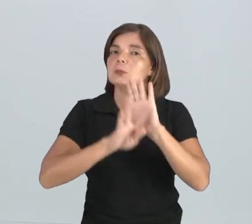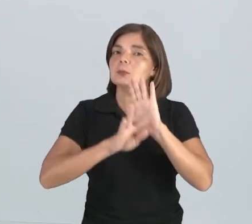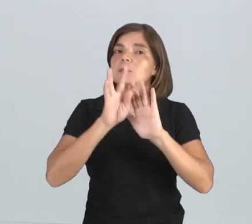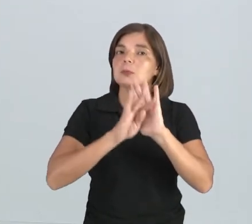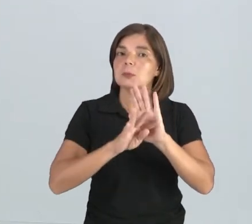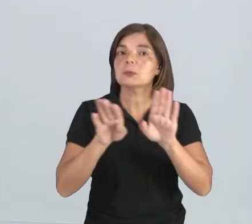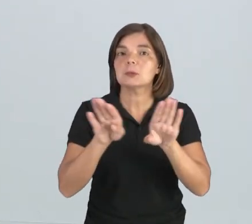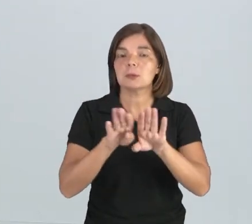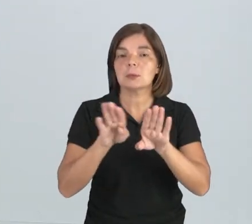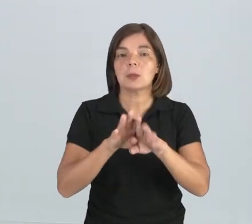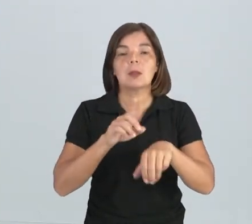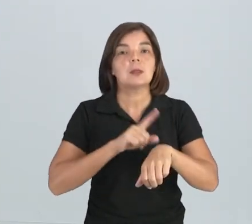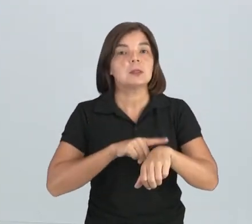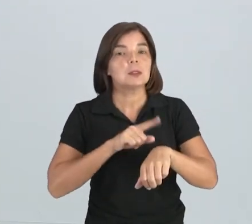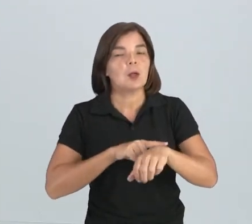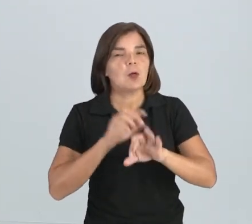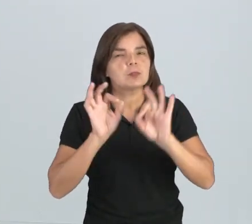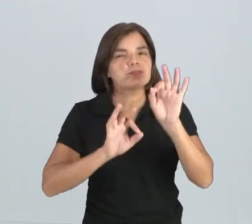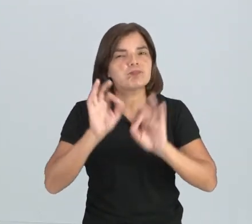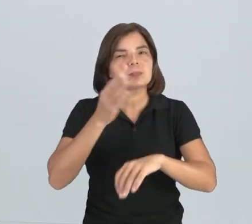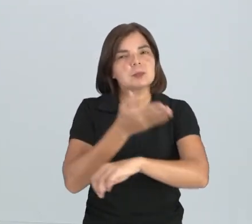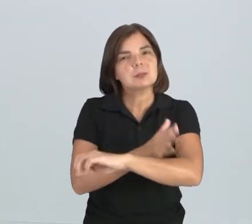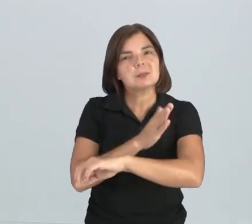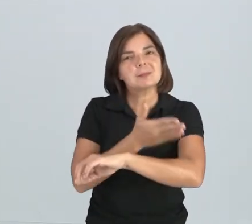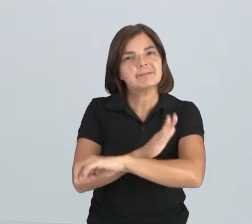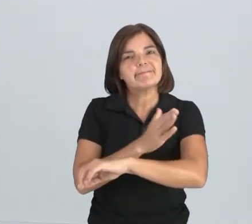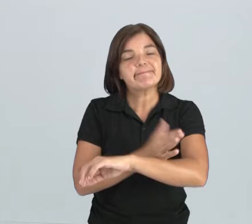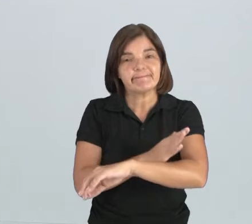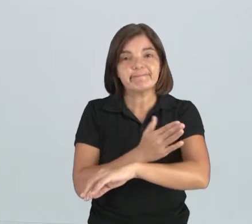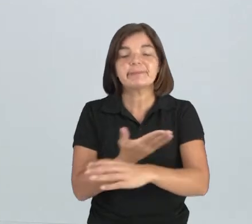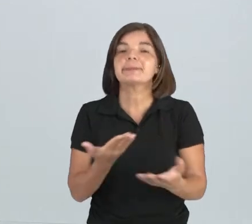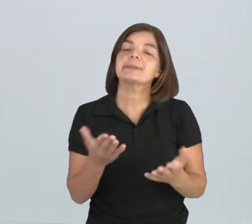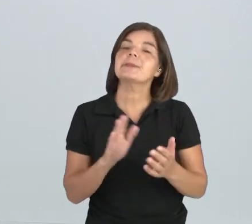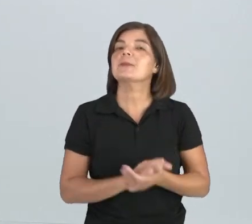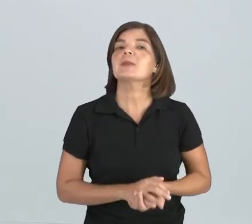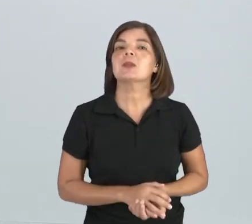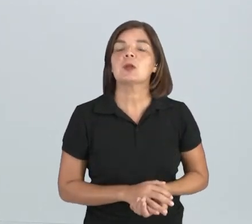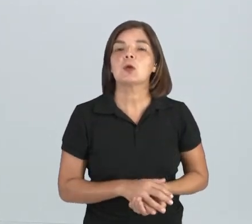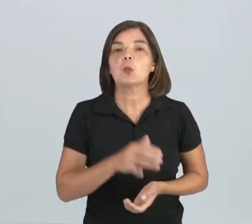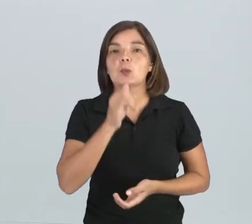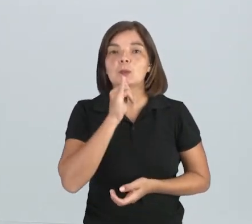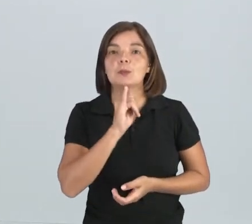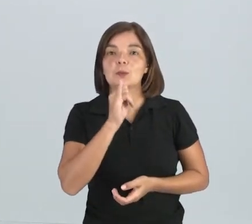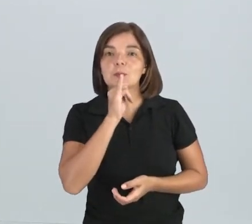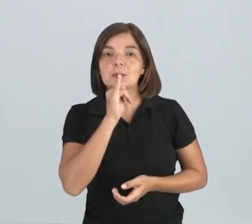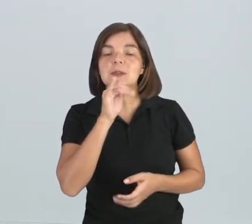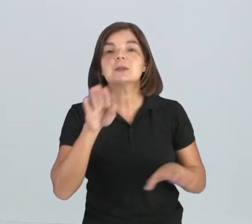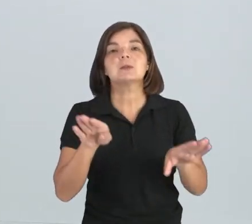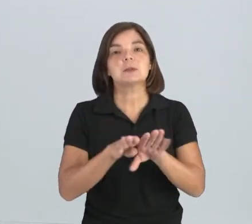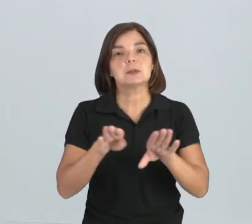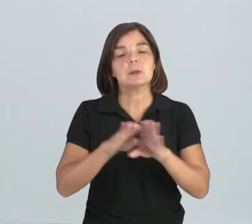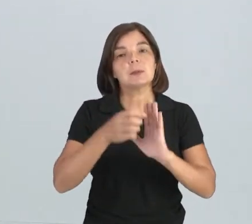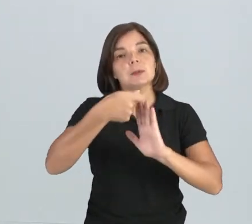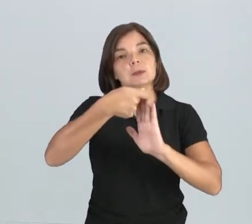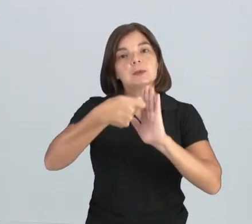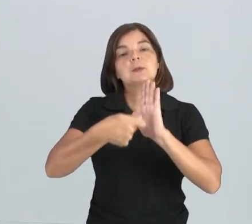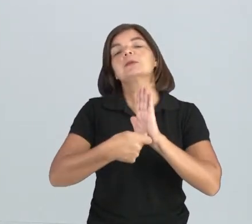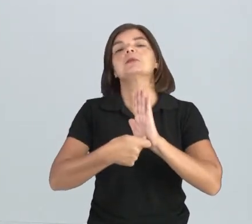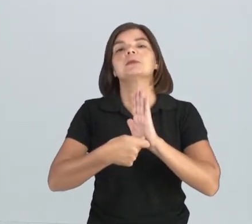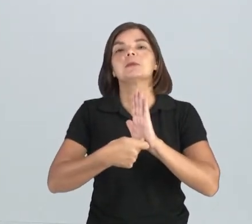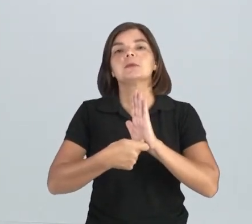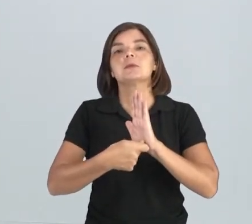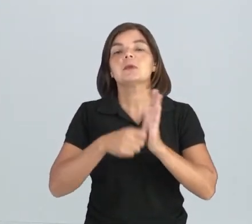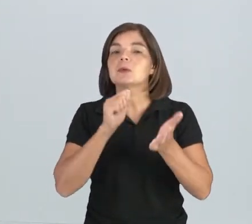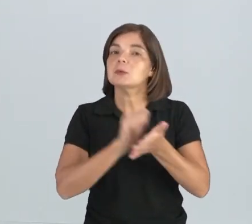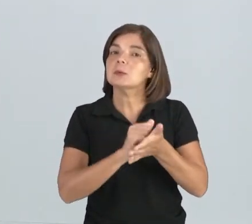textos, tá bom? Na hora de você construir, treinar, tá? Pegar um exemplo de redação